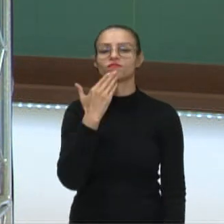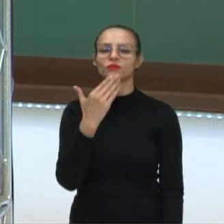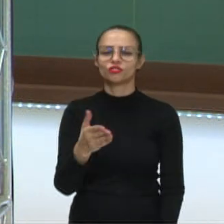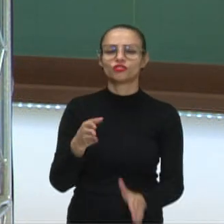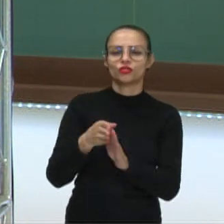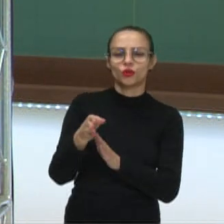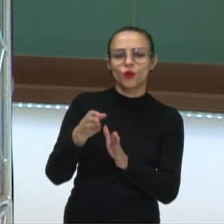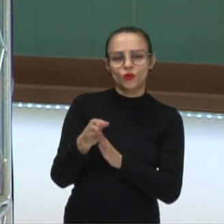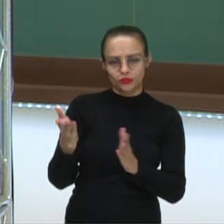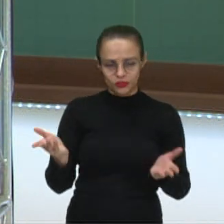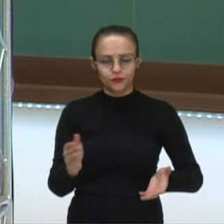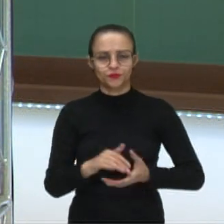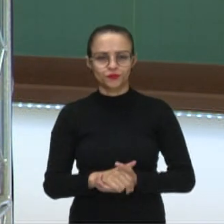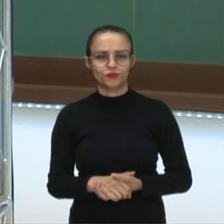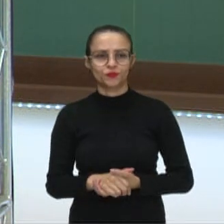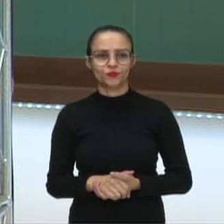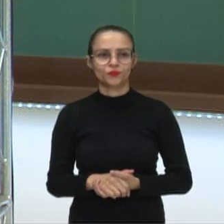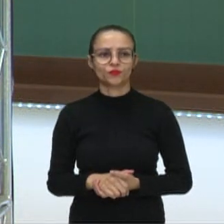um conselho, tá?